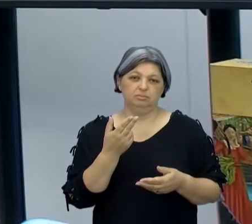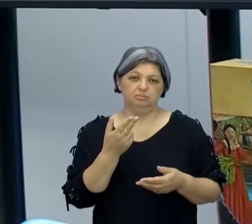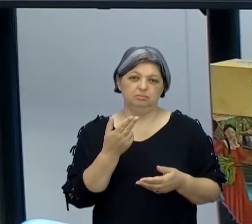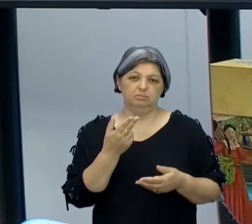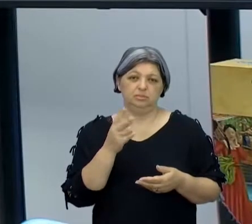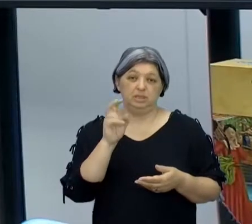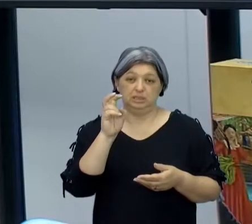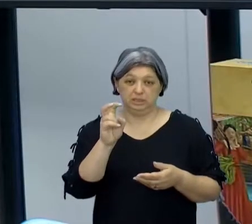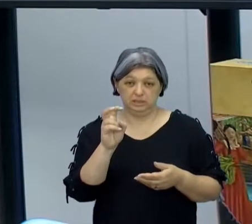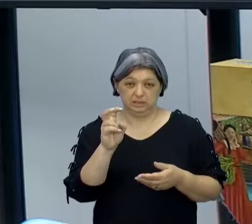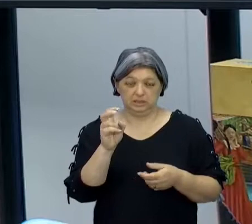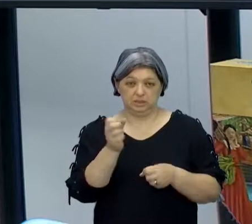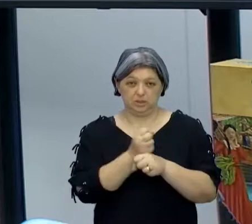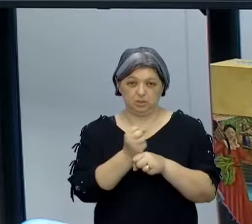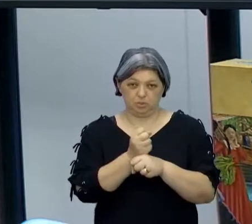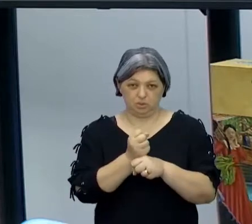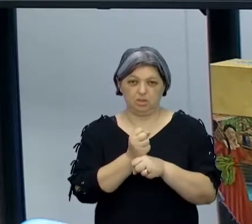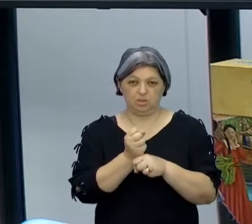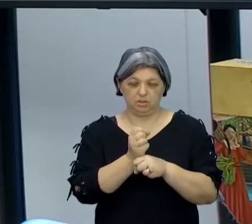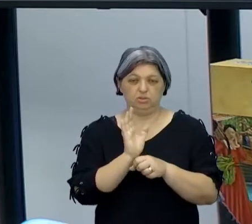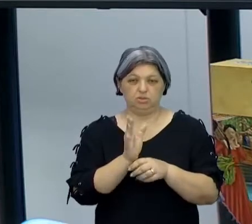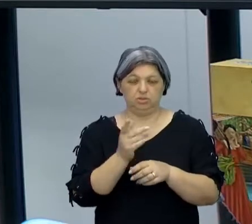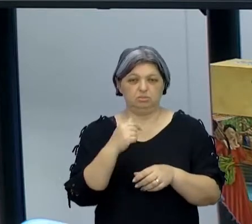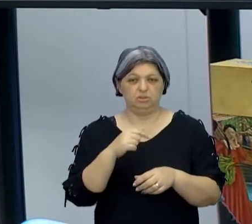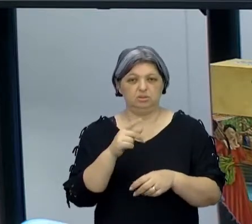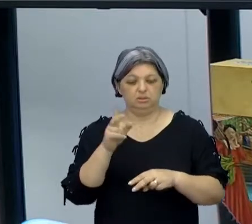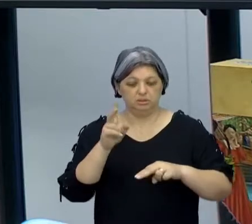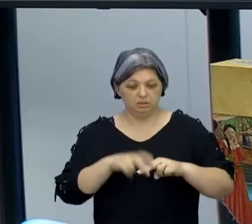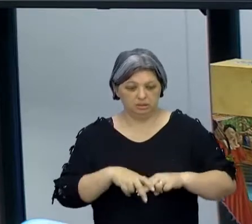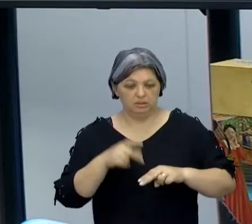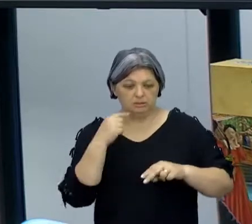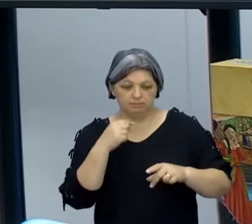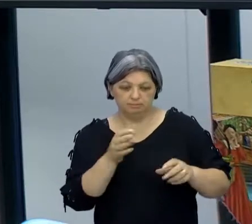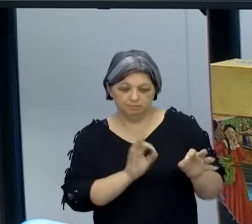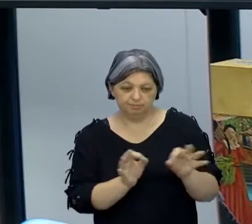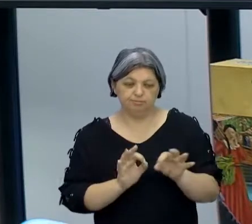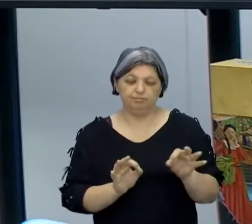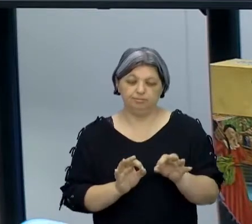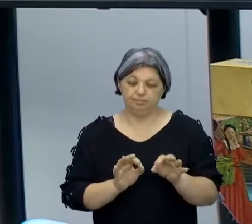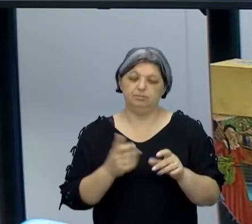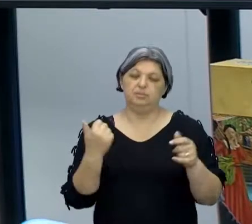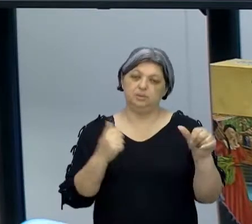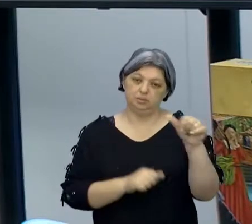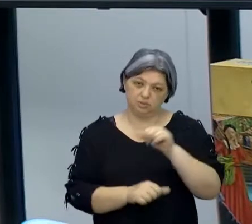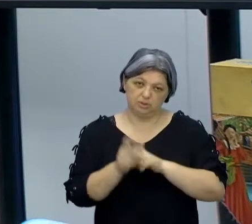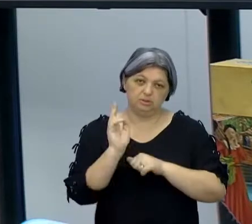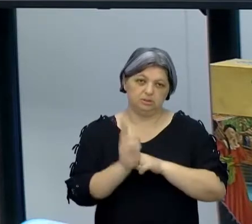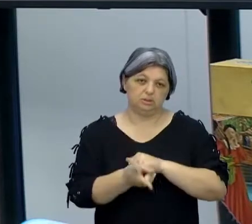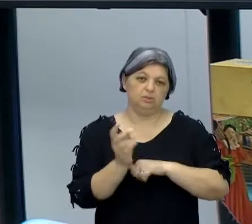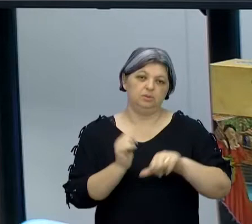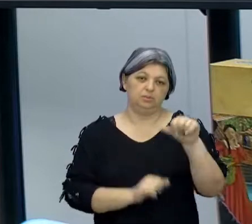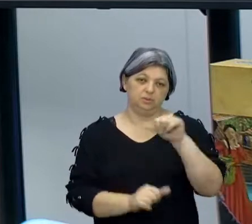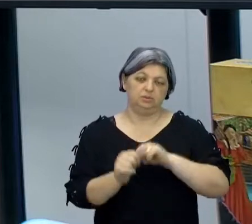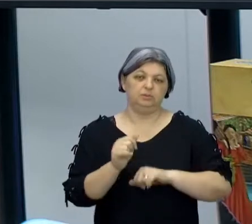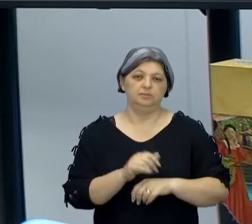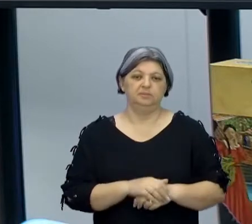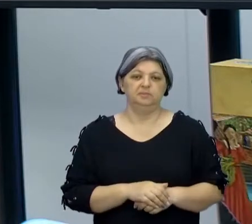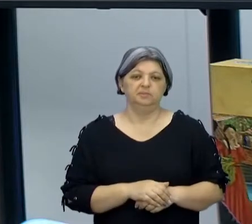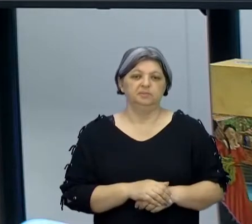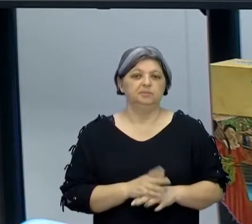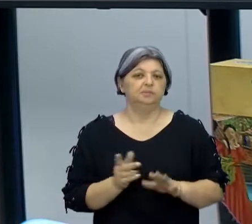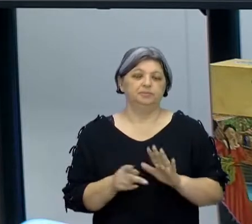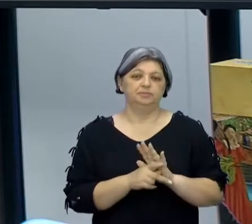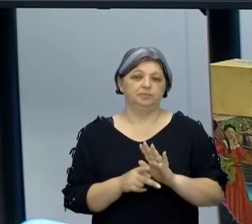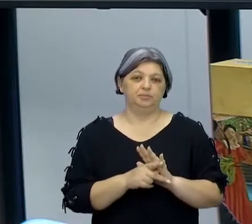5 anos já que eu estou fazendo o jogo, e toda vez que eu sento com ele, eu falo assim, não, tem que mudar alguma coisa. Como não é um jogo que vai